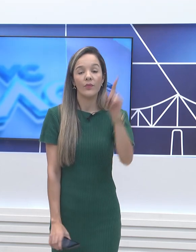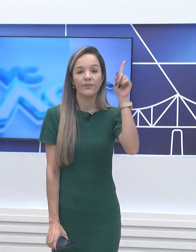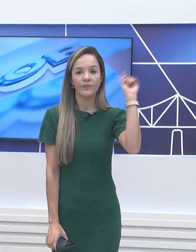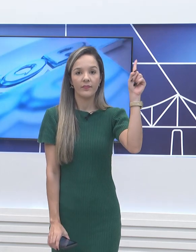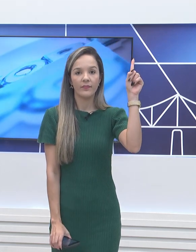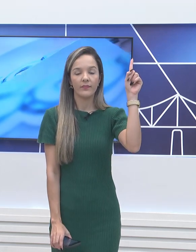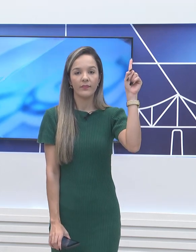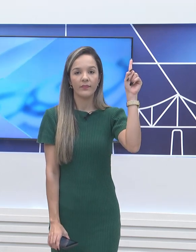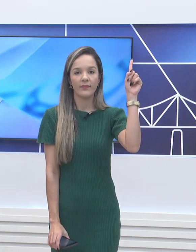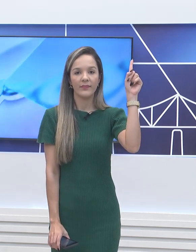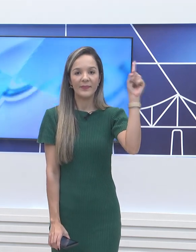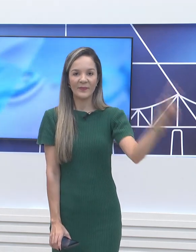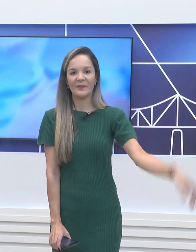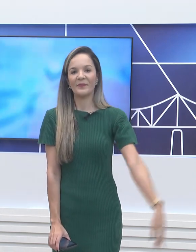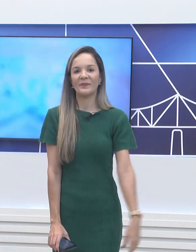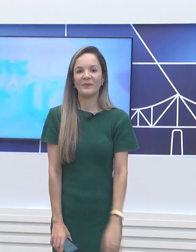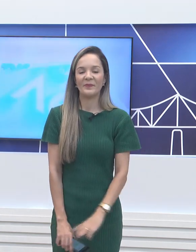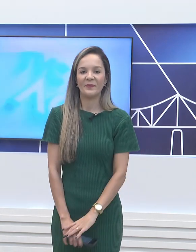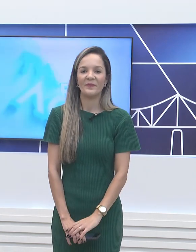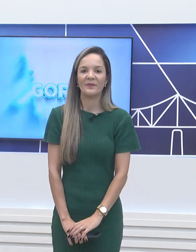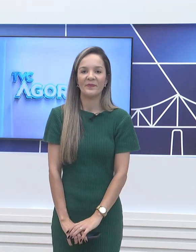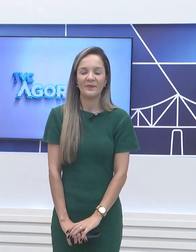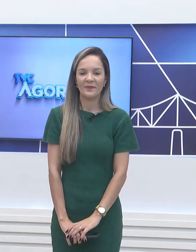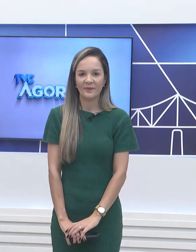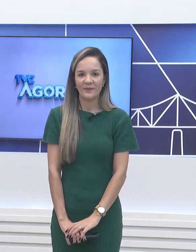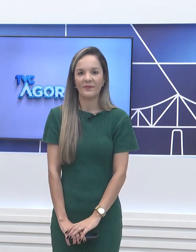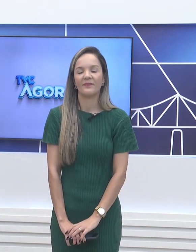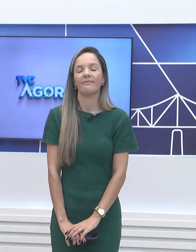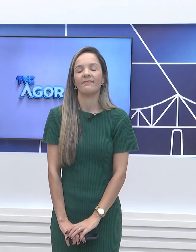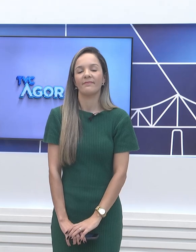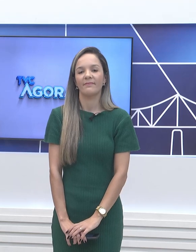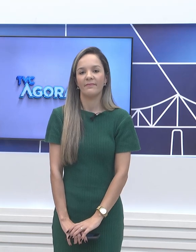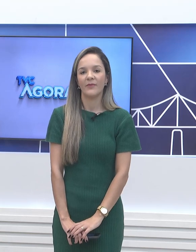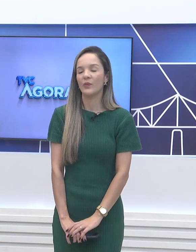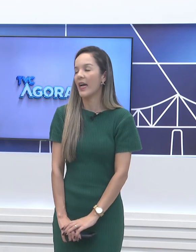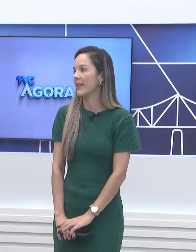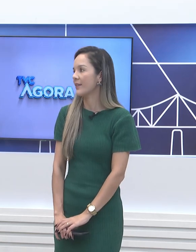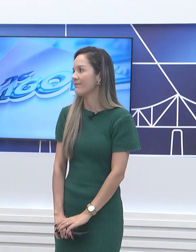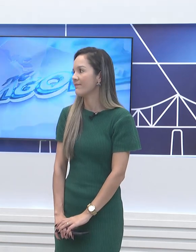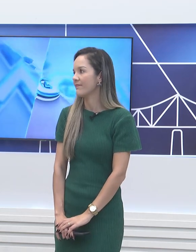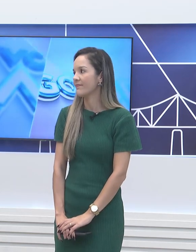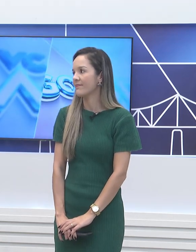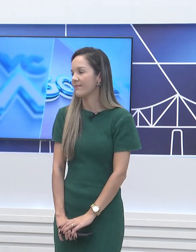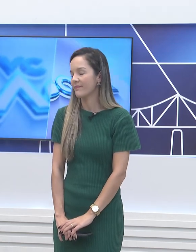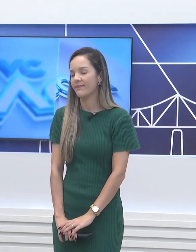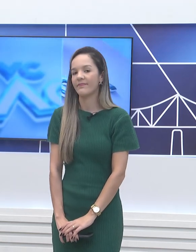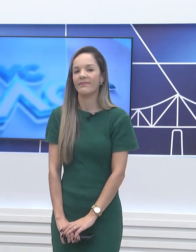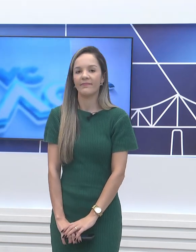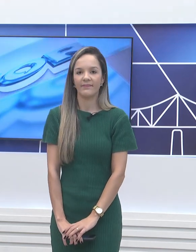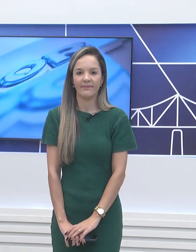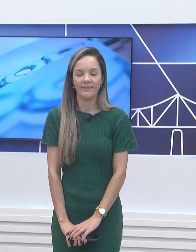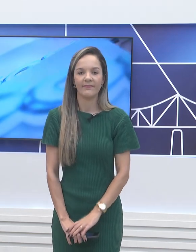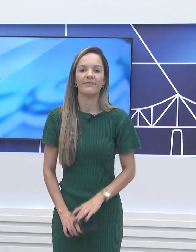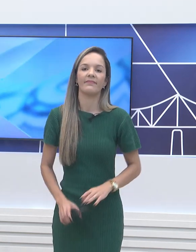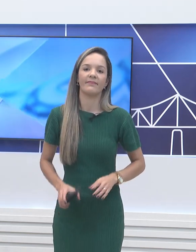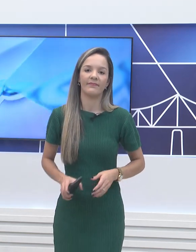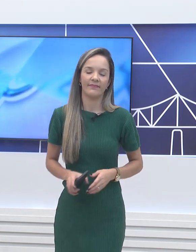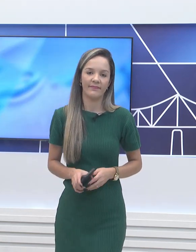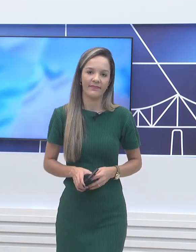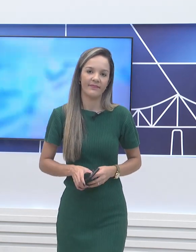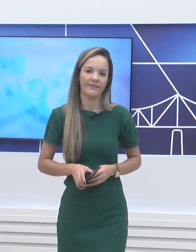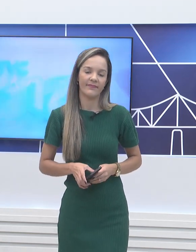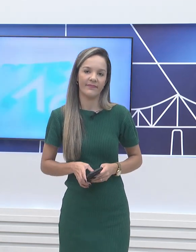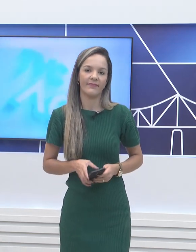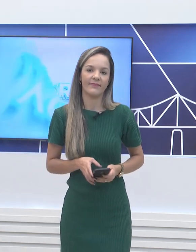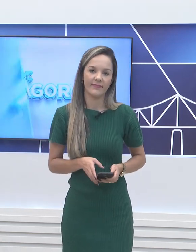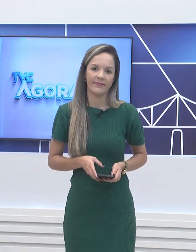oh. Tira essas crianças da sala, porque eu vou te falar, hein, gente. Não dá, né? É baixaria, pouca